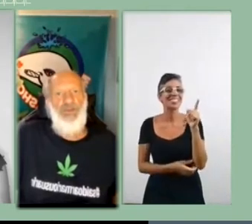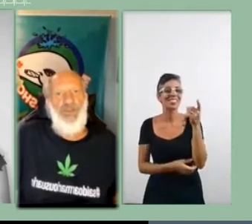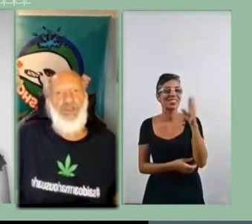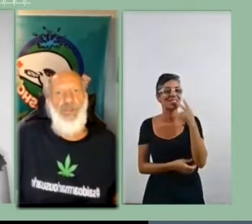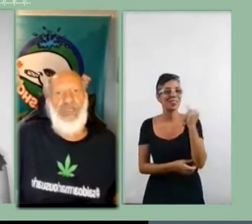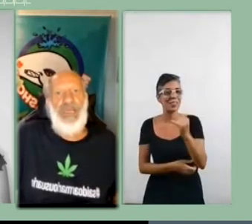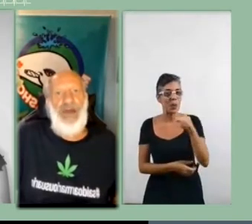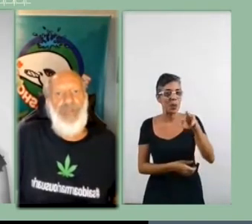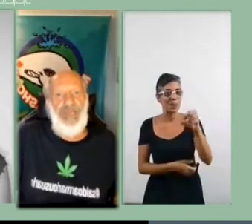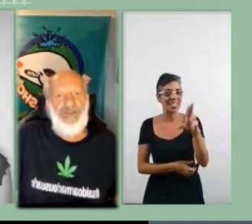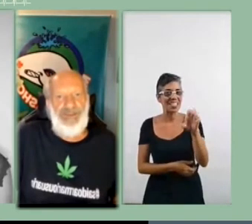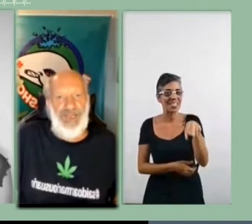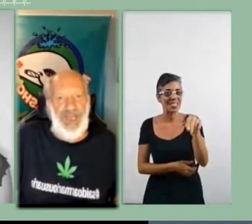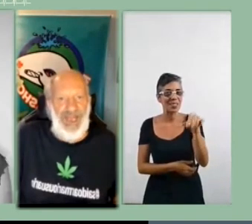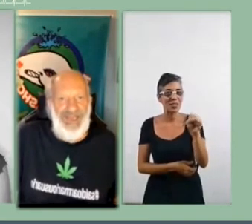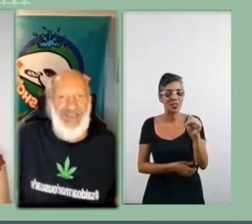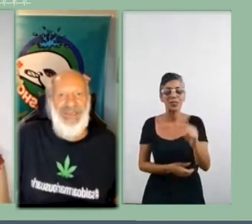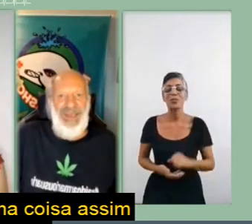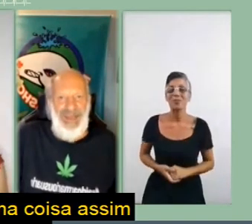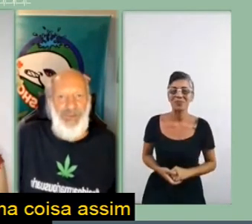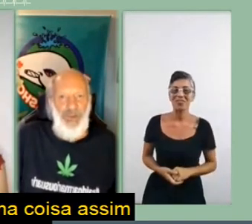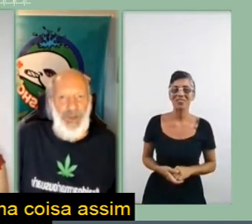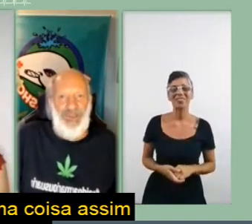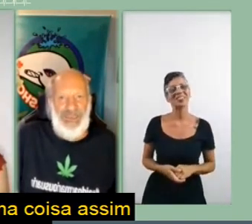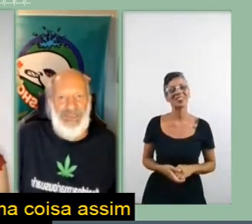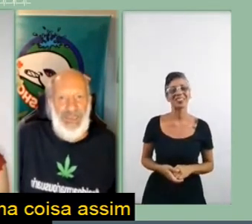Os fitomedicamentos, sei lá. Ela falou uma coisa Já assim. veio.